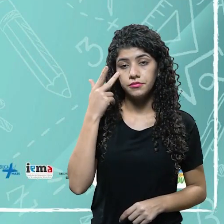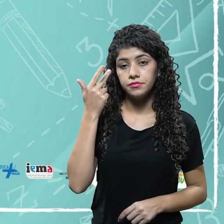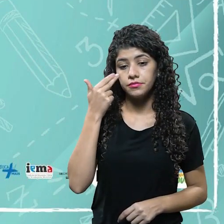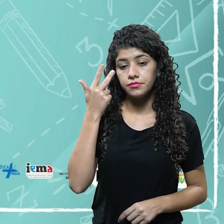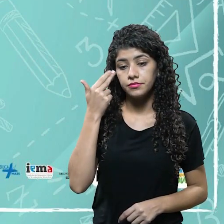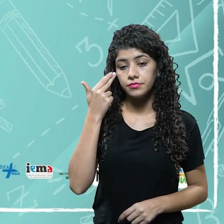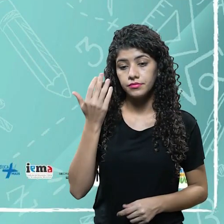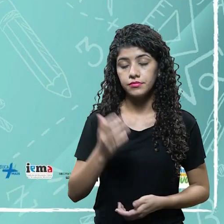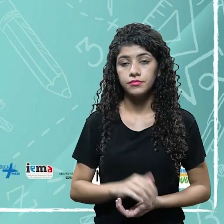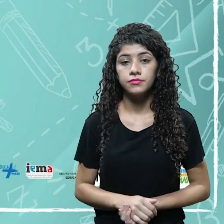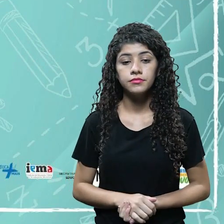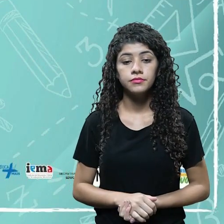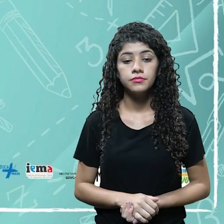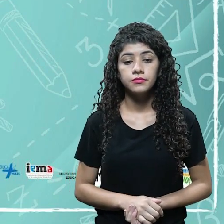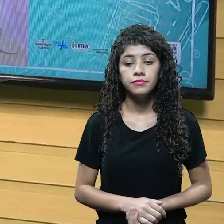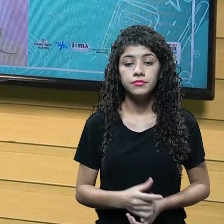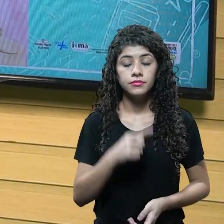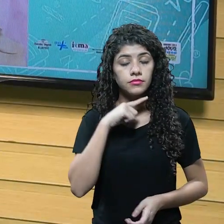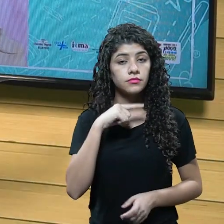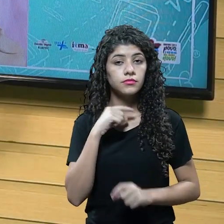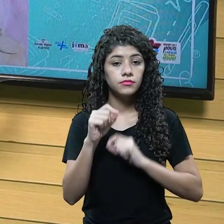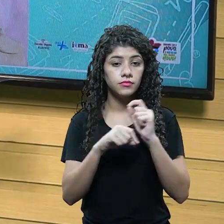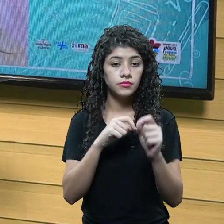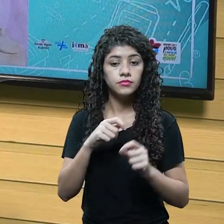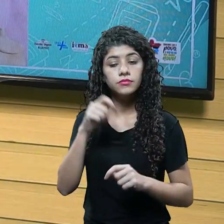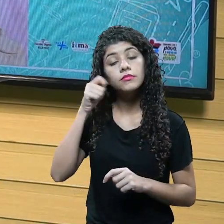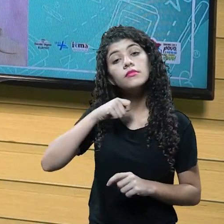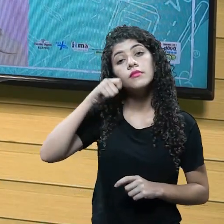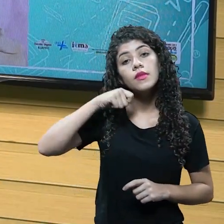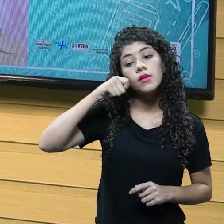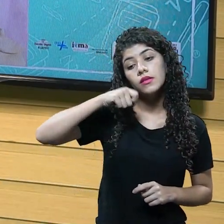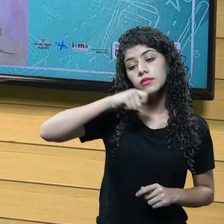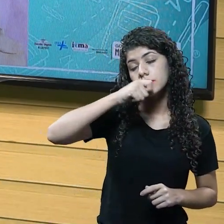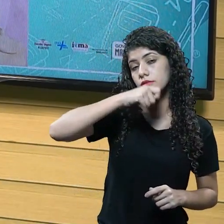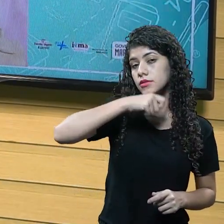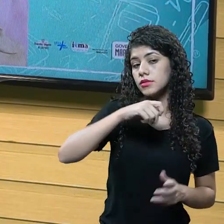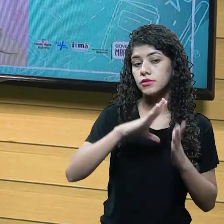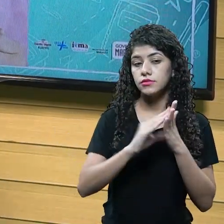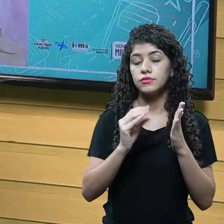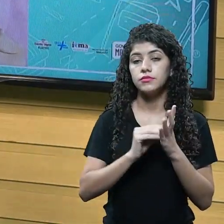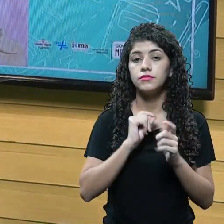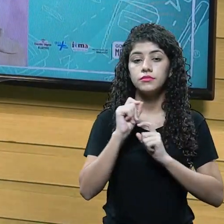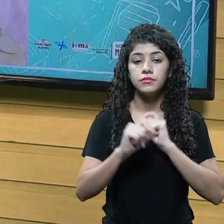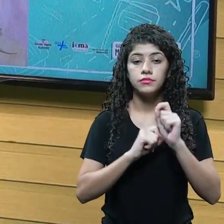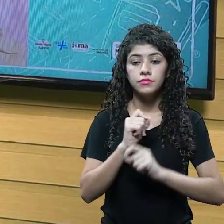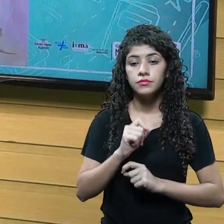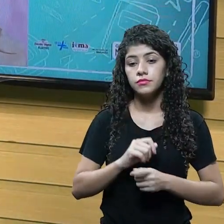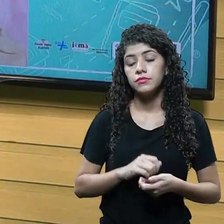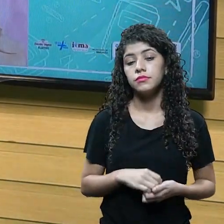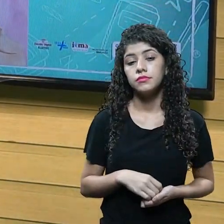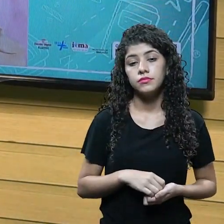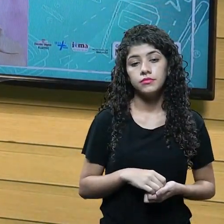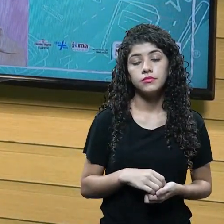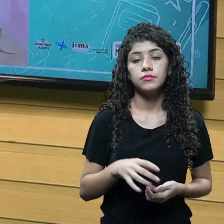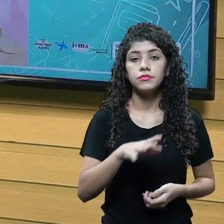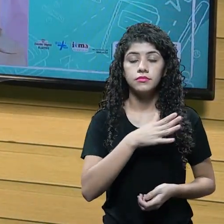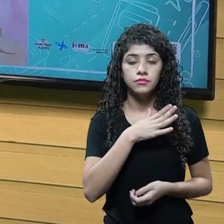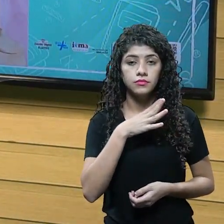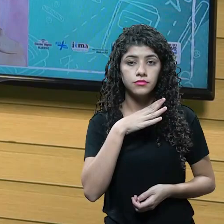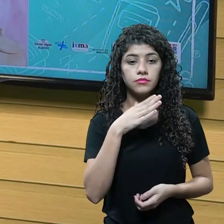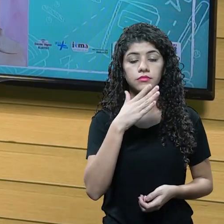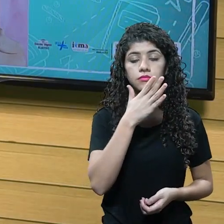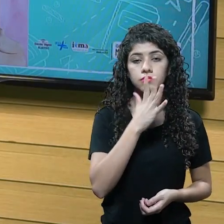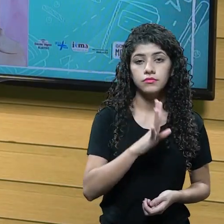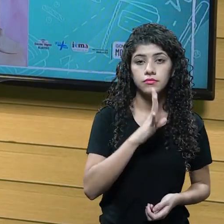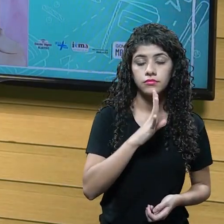E o palito ele tem formato de uma escova de dente. Essa aqui foi uma propaganda proposta e aplicada pela Colgate. Nós conhecemos uma empresa de cremes